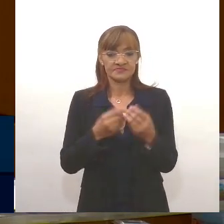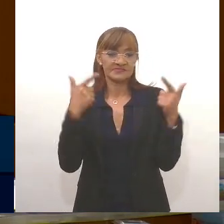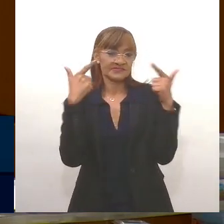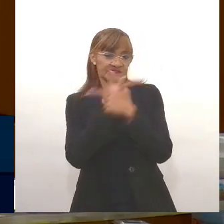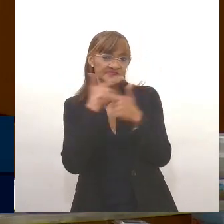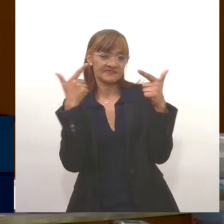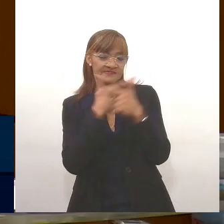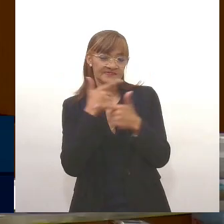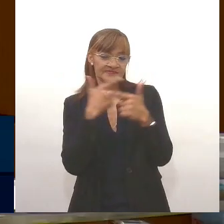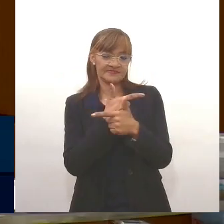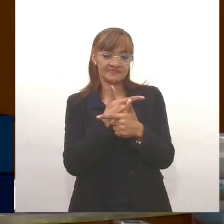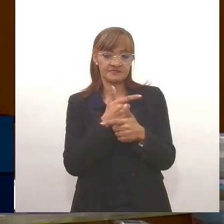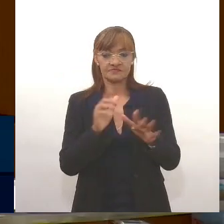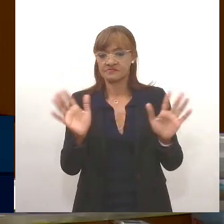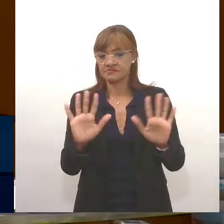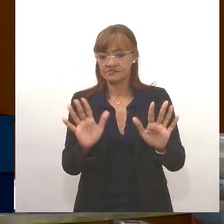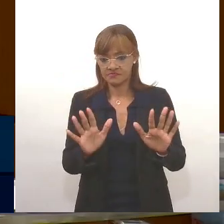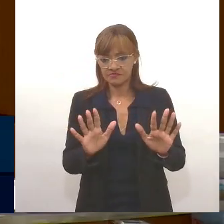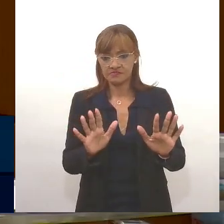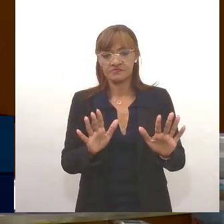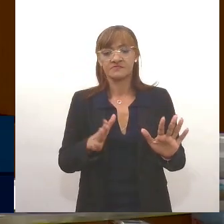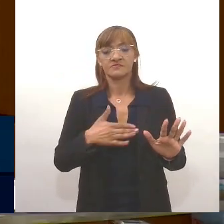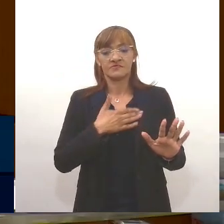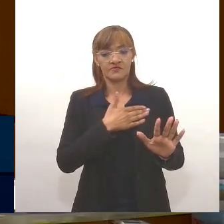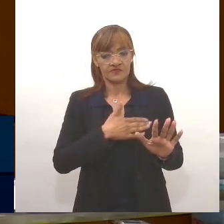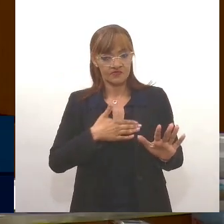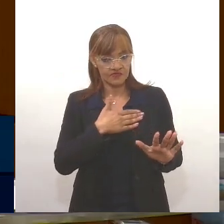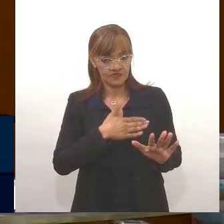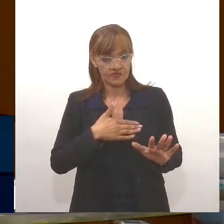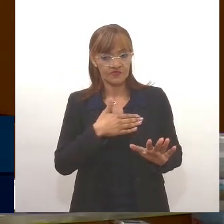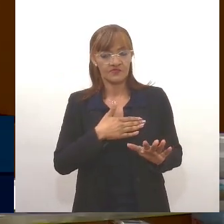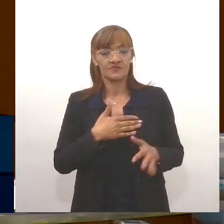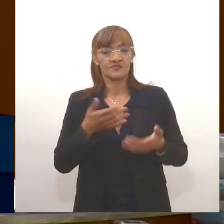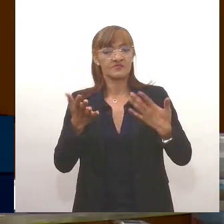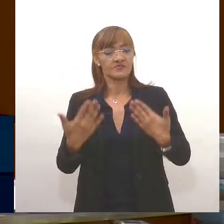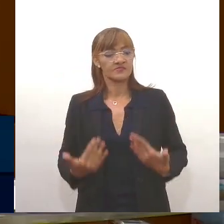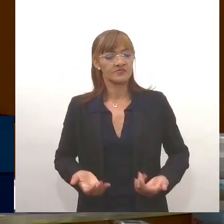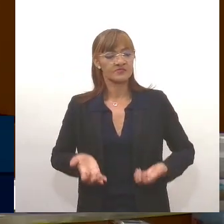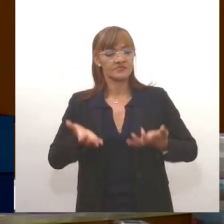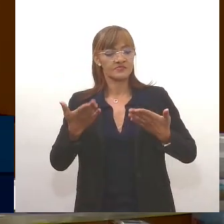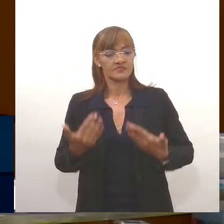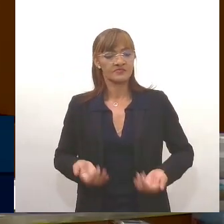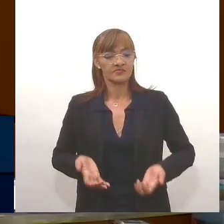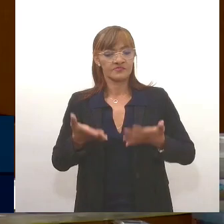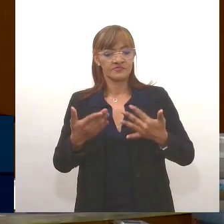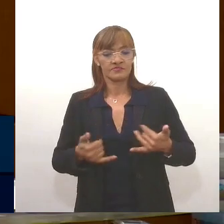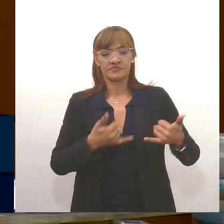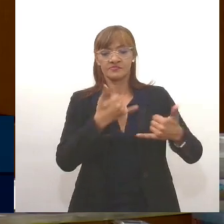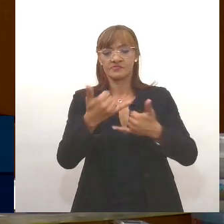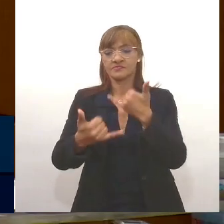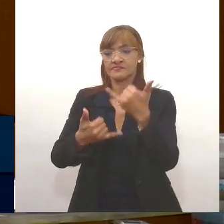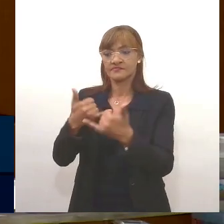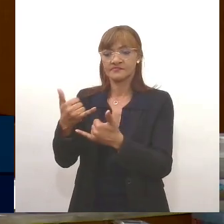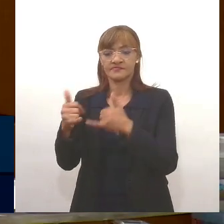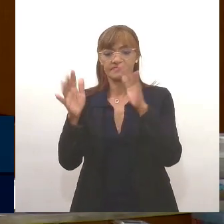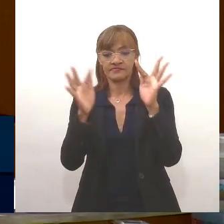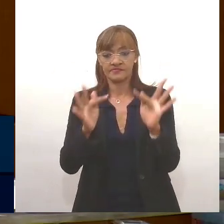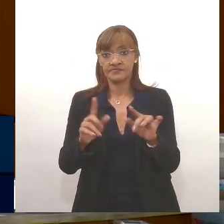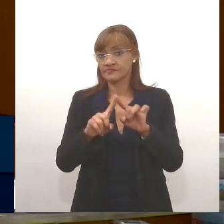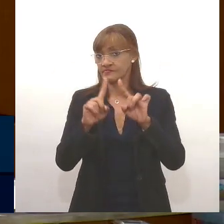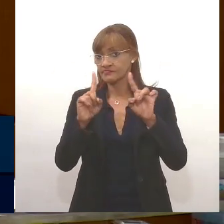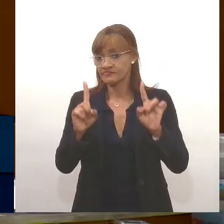eu gosto sim de levar um pouco de leveza de de de de alegria mas isso com